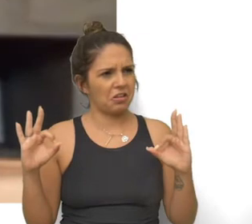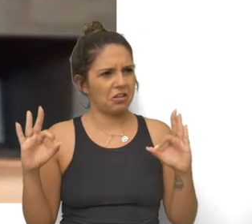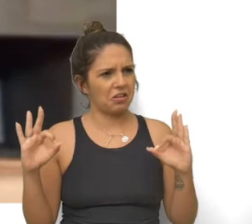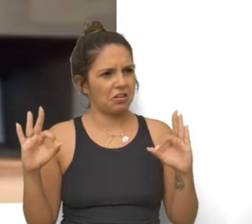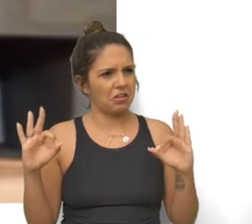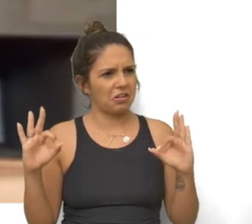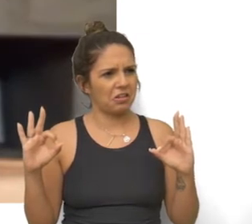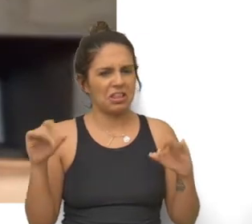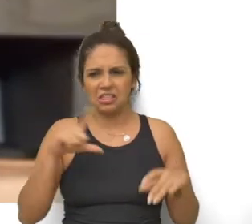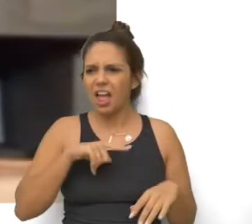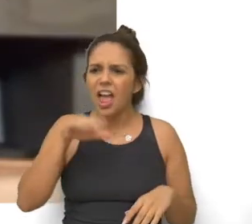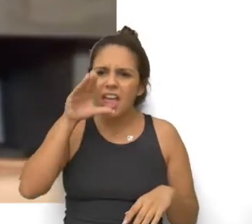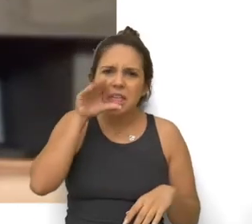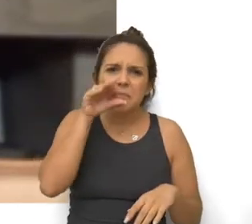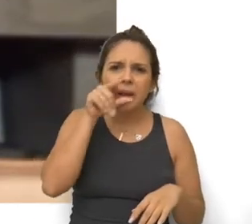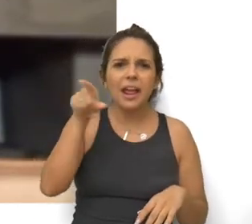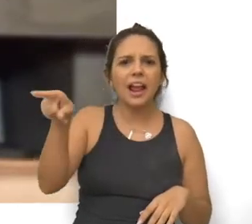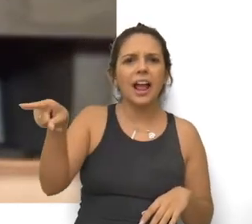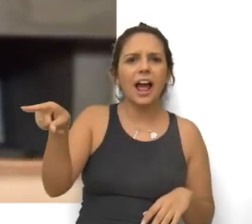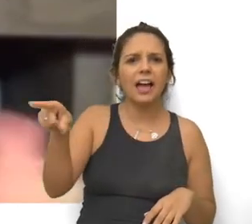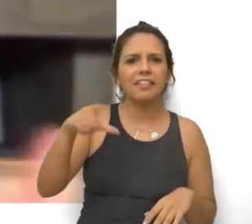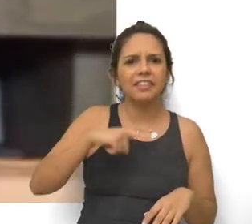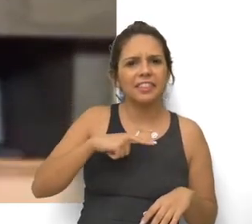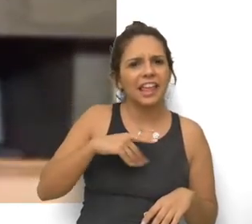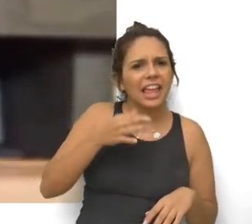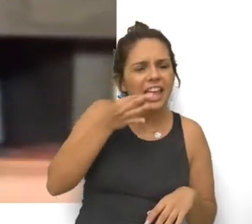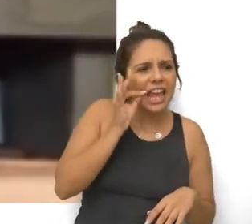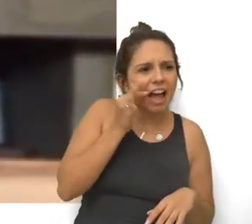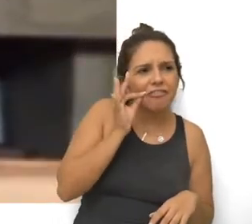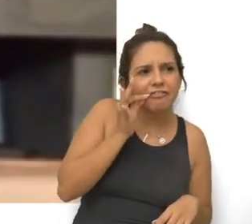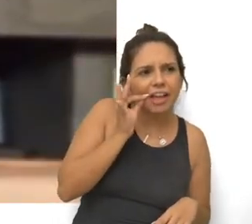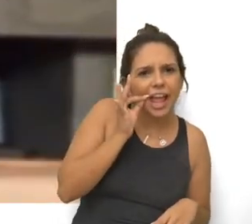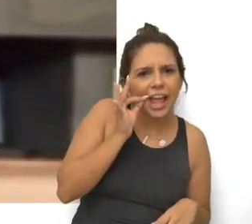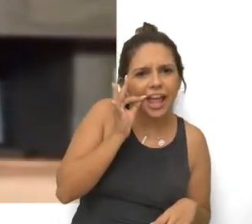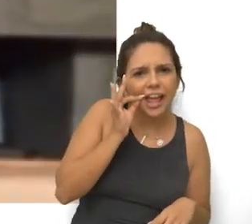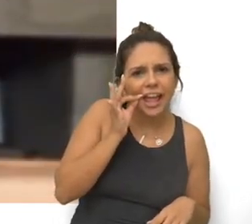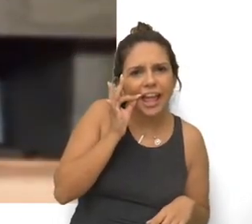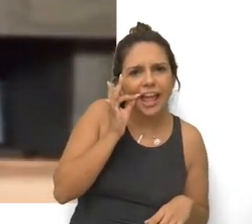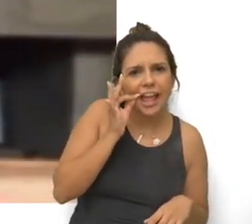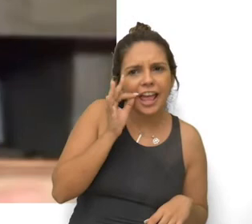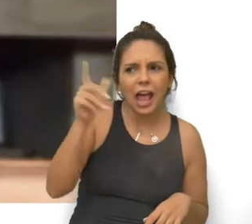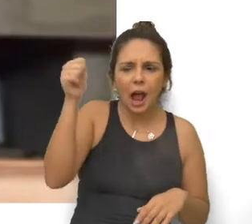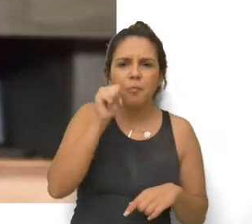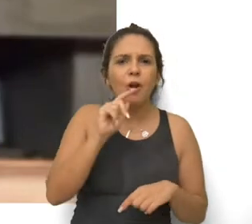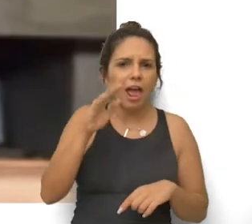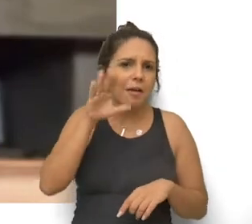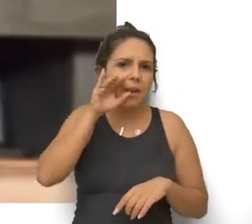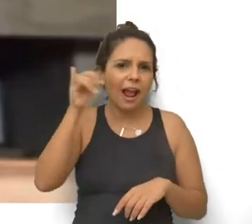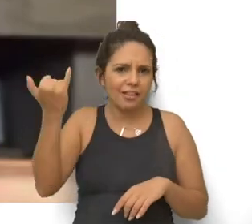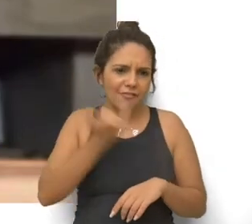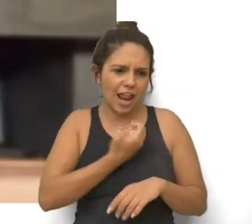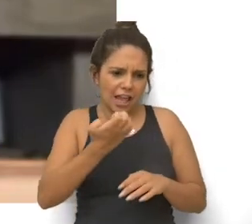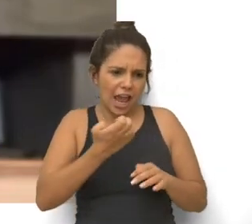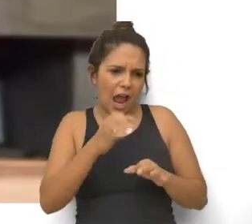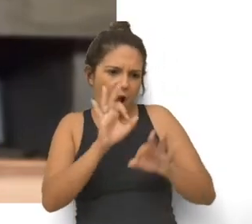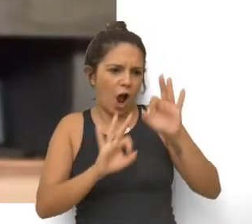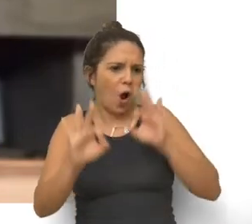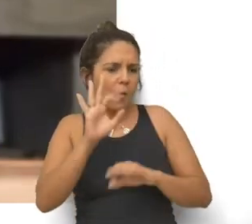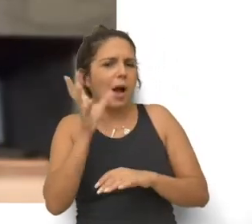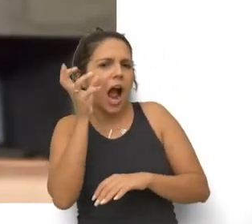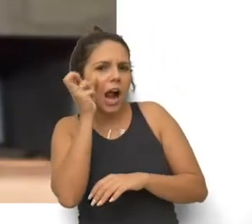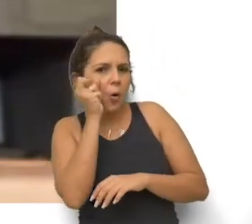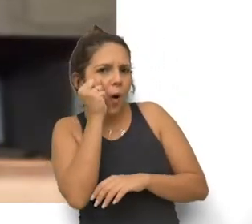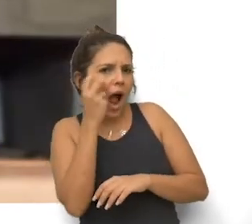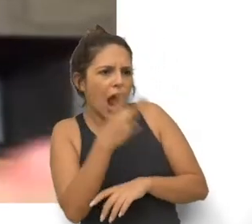E empregadas, e cafezinho. E a senhora quer que eu abra a cama?